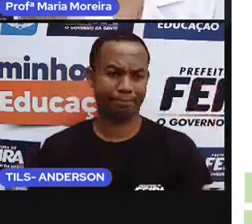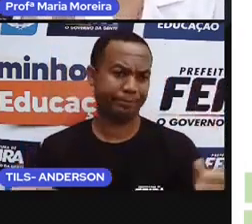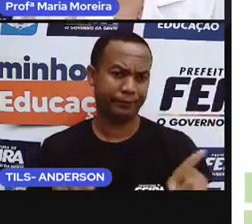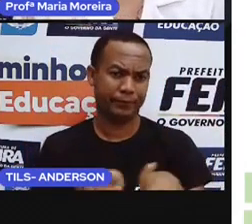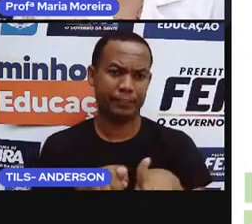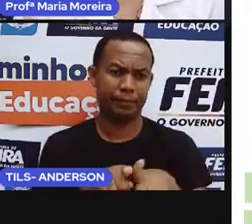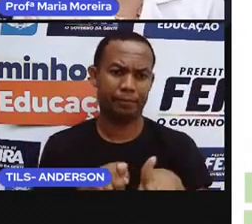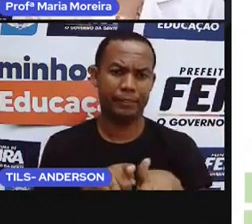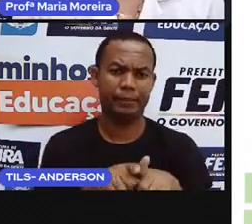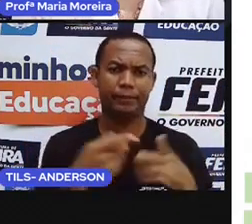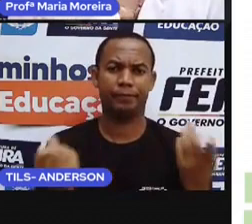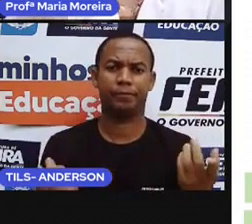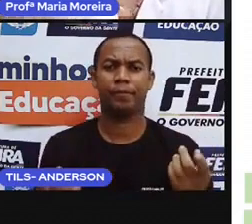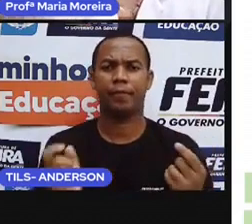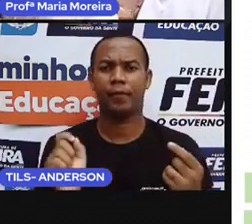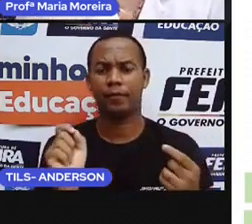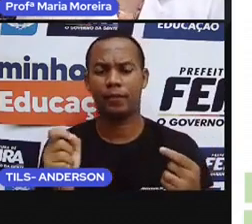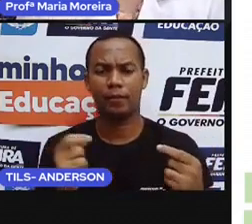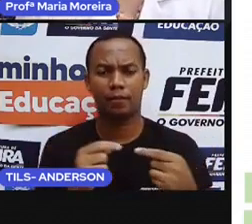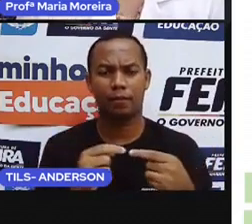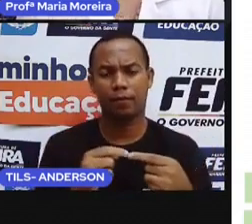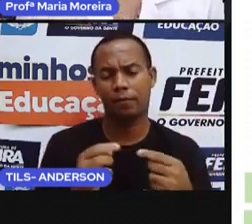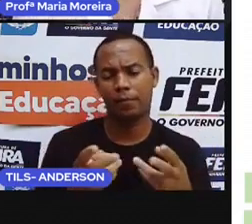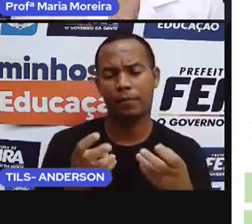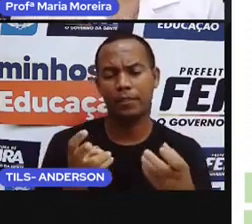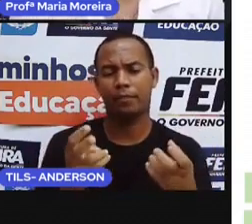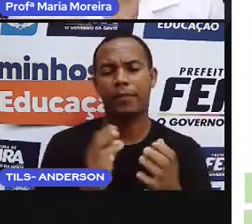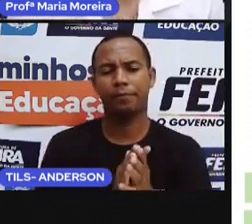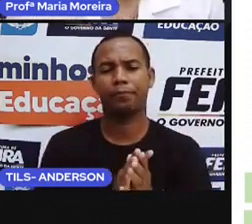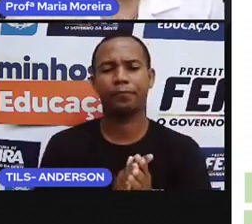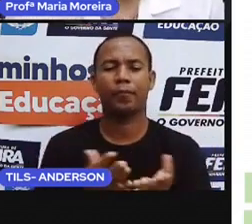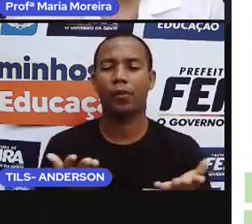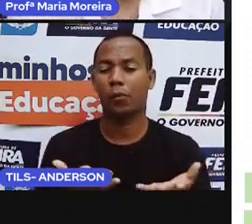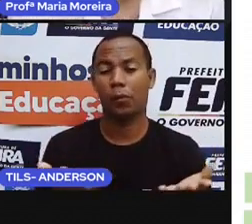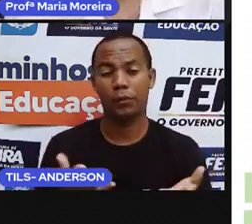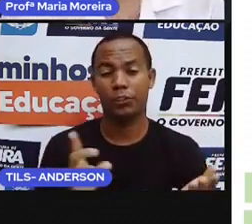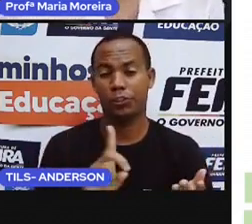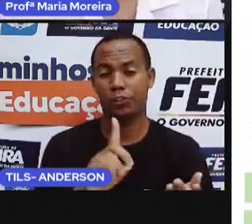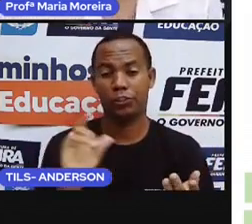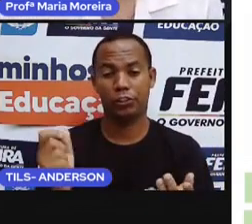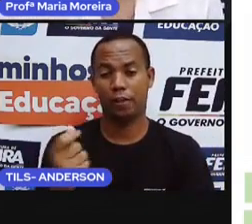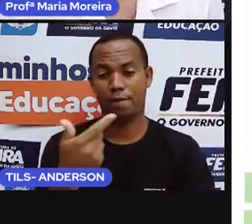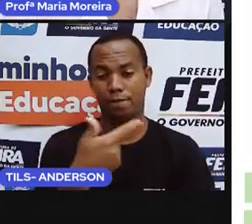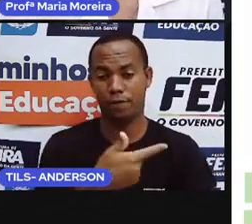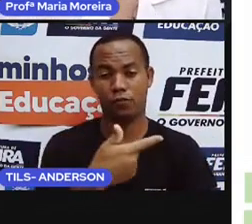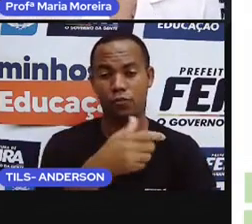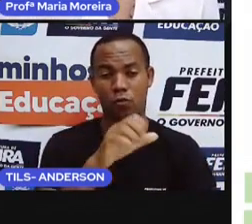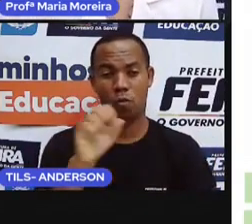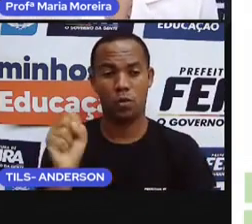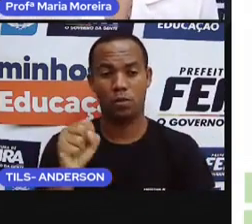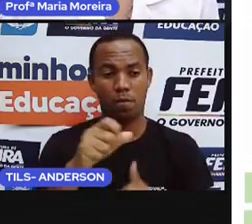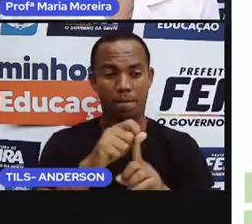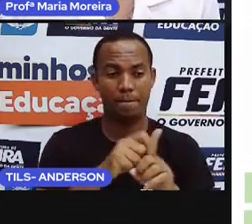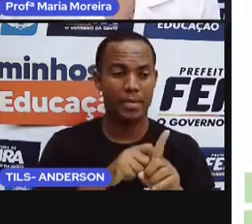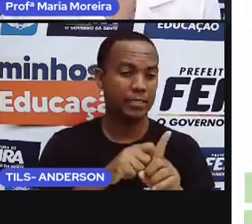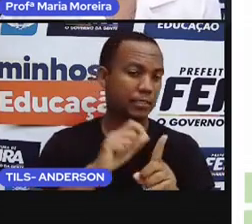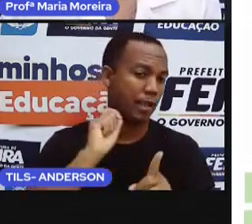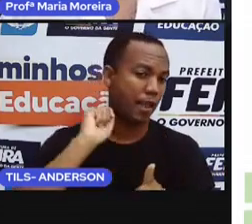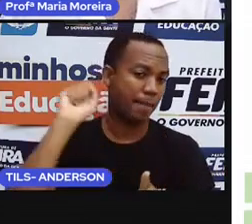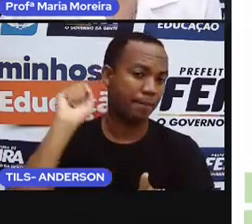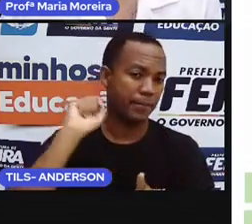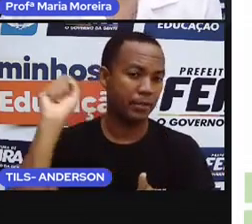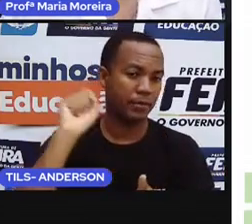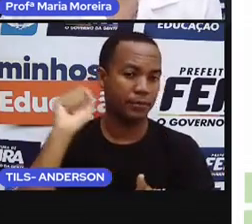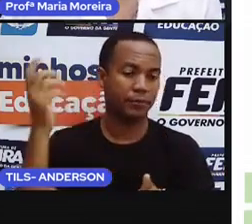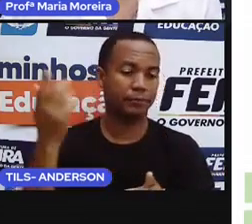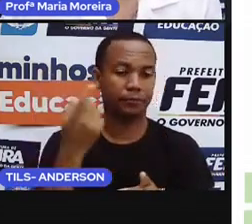para exemplificar isso aí. E o que seria o nosso tema? Hoje, dia 28 de abril, né? Nossa aula é do terceiro ano